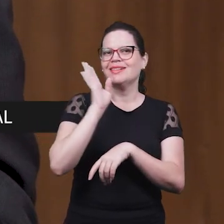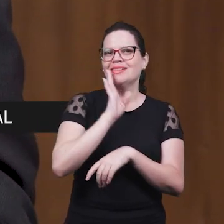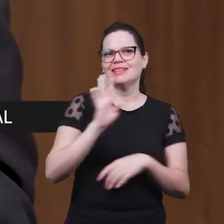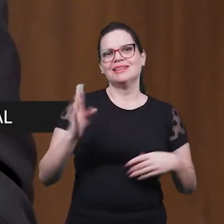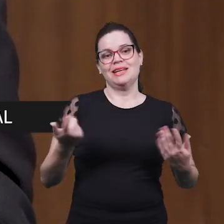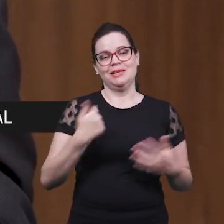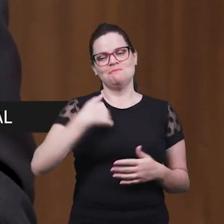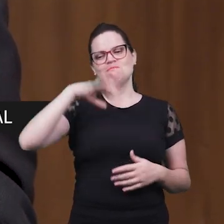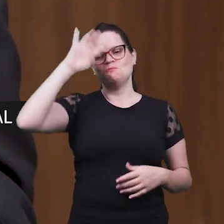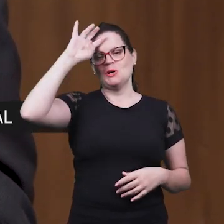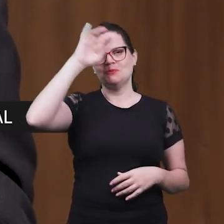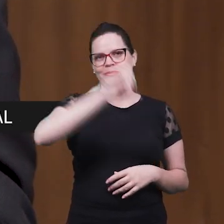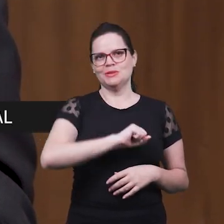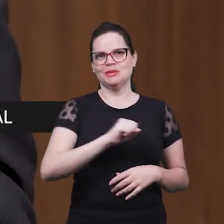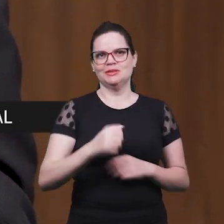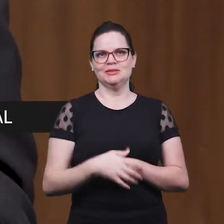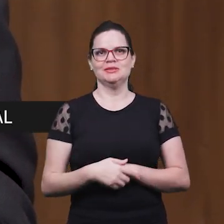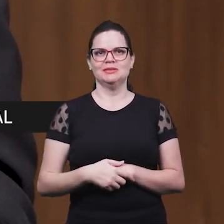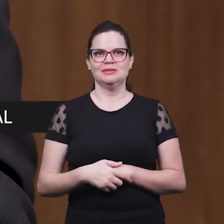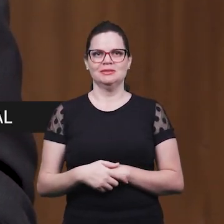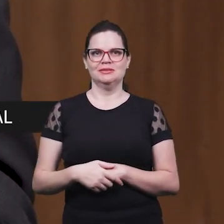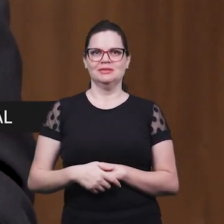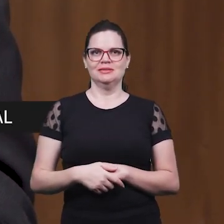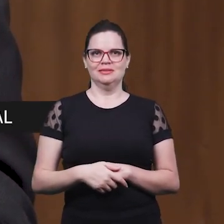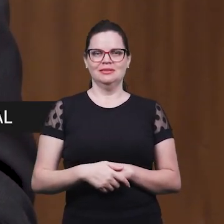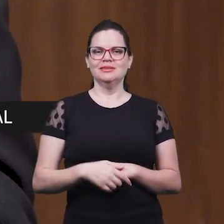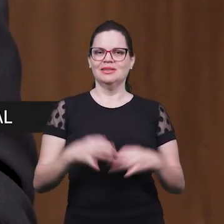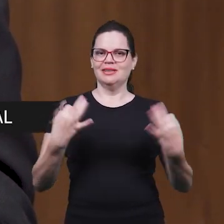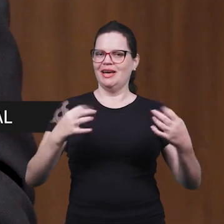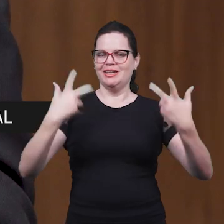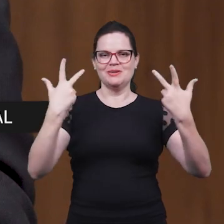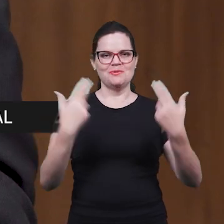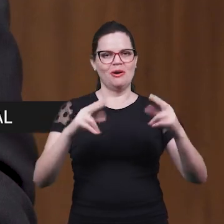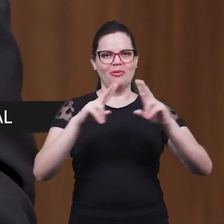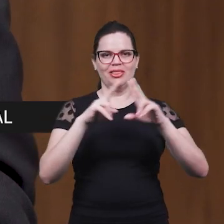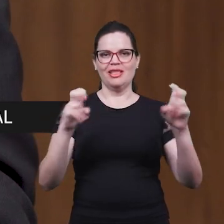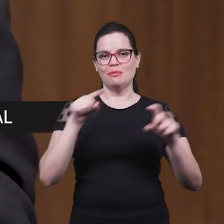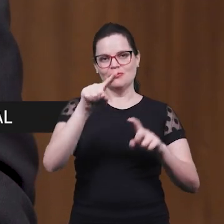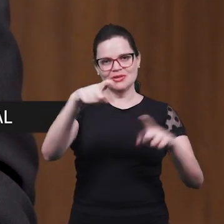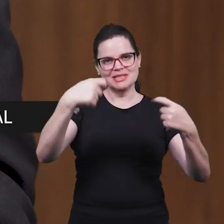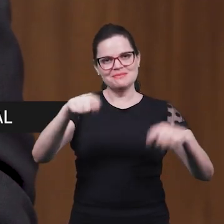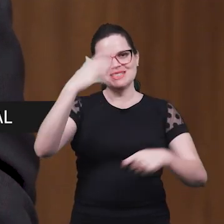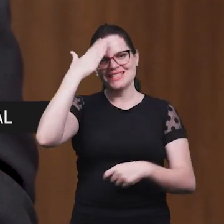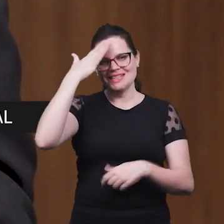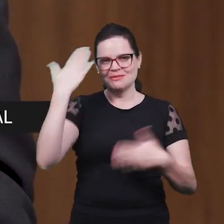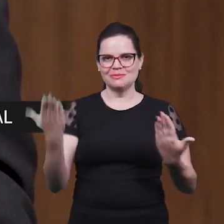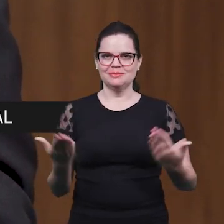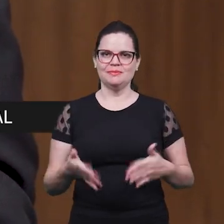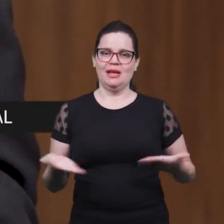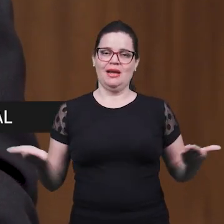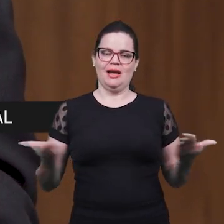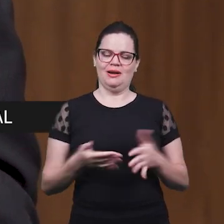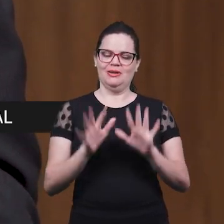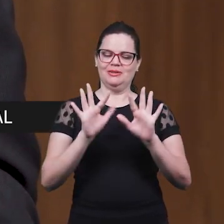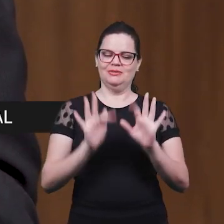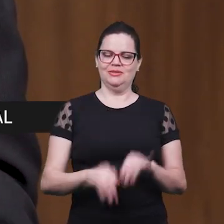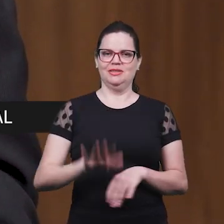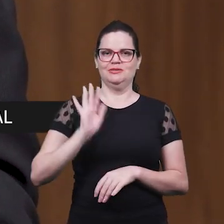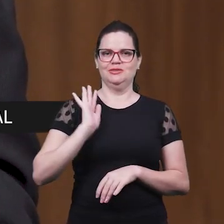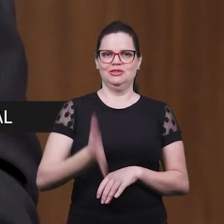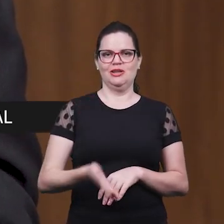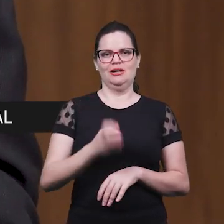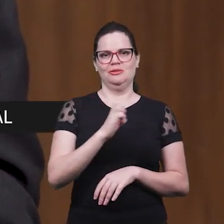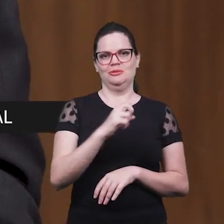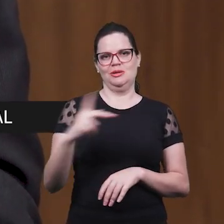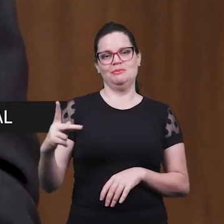certo, fala precisamente do tema do programa Você Precisa Saber. Estamos chegando aqui ao final de mais uma